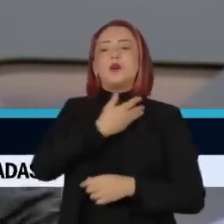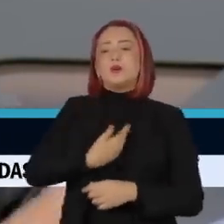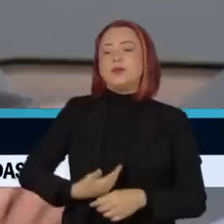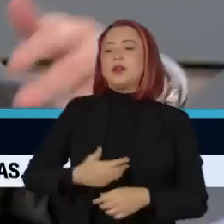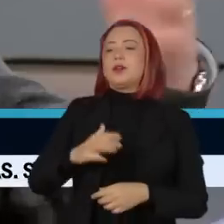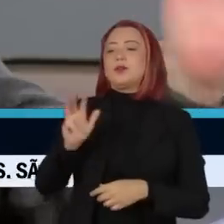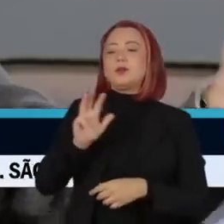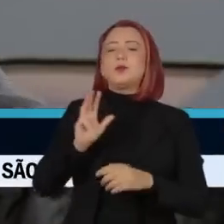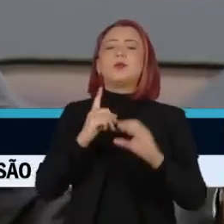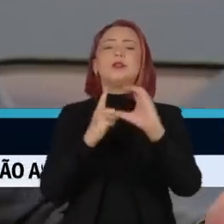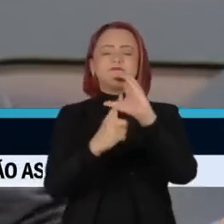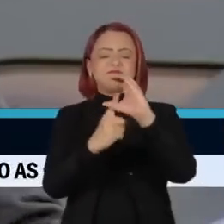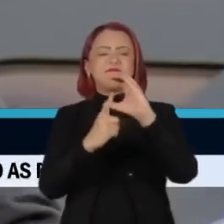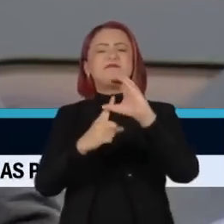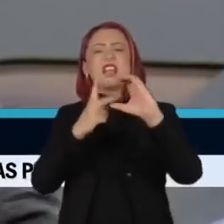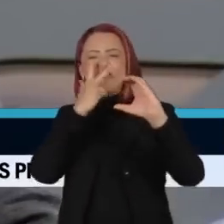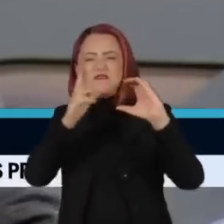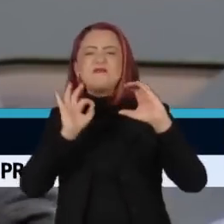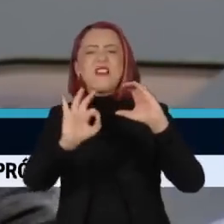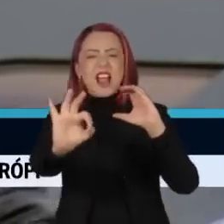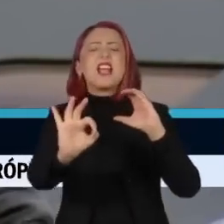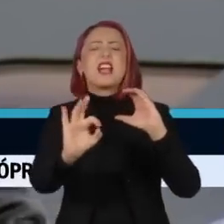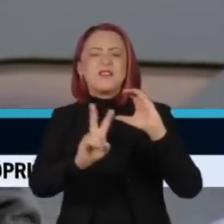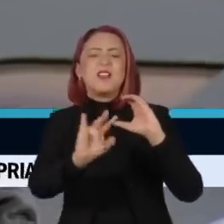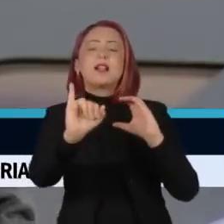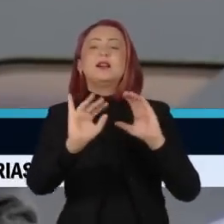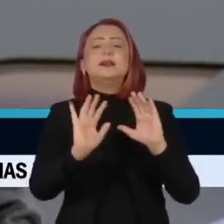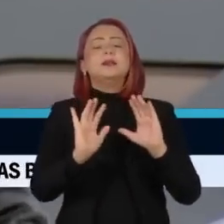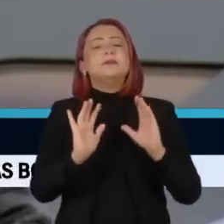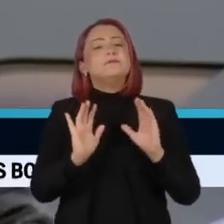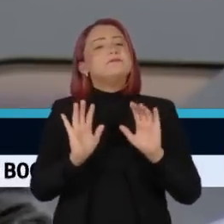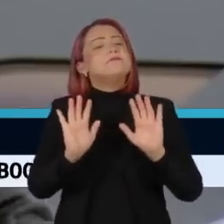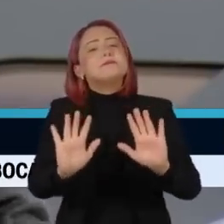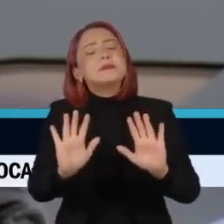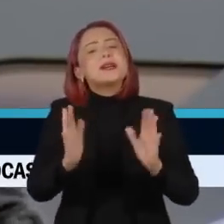poder, porque o PT é comunista. Veja, o que foram os